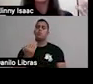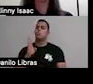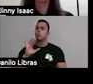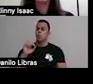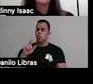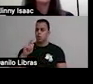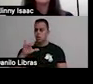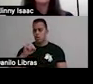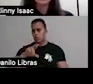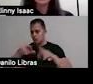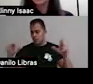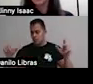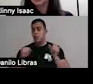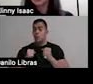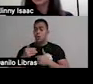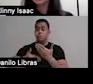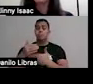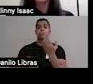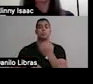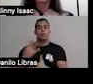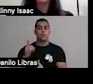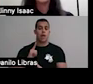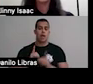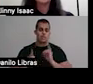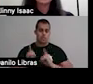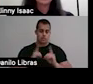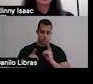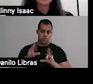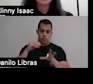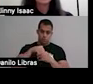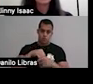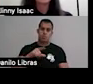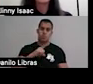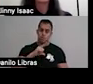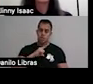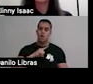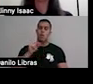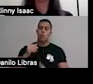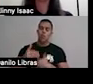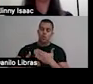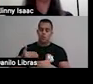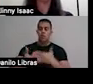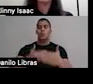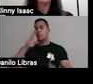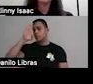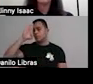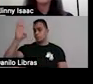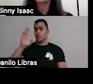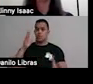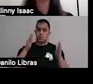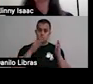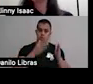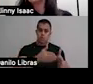fatores podem, né, desencadear a depressão. Dentre esses fatores biológicos, a gente tem processos predominantemente centrais